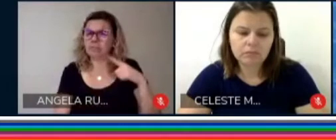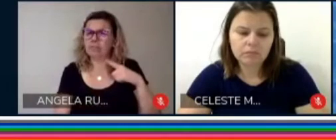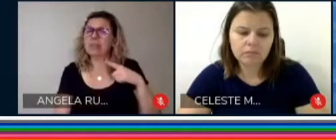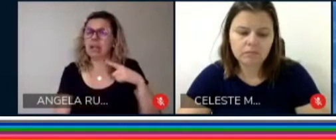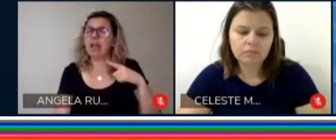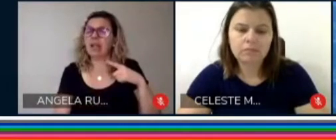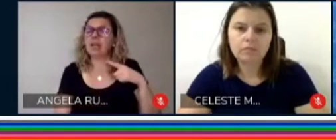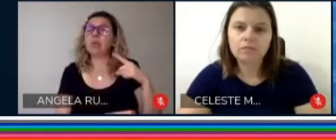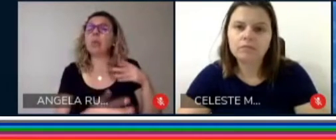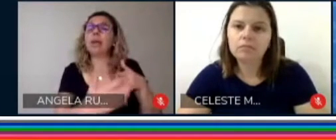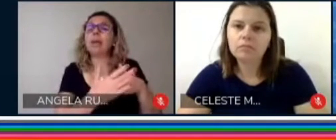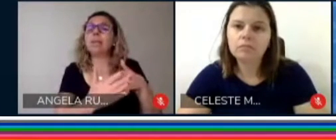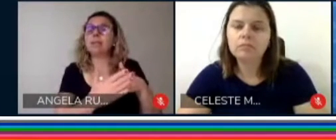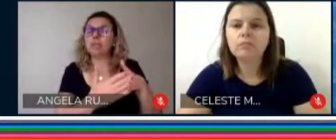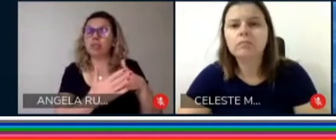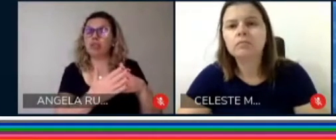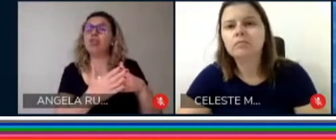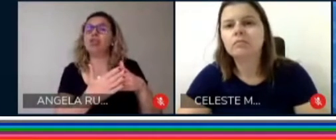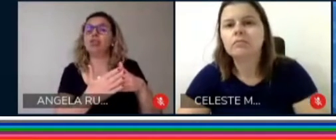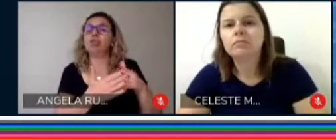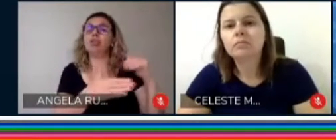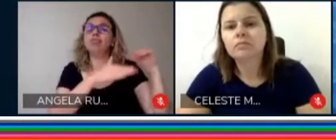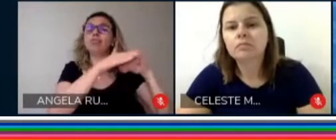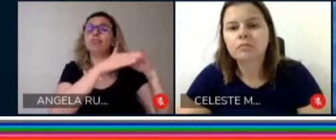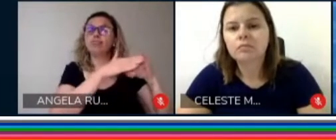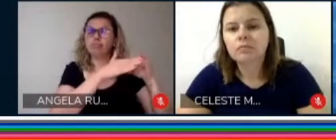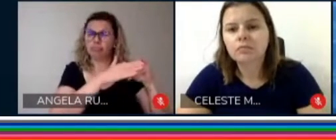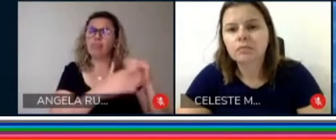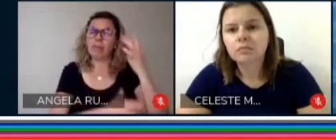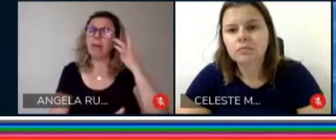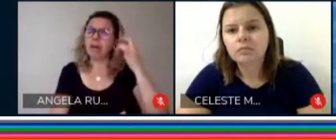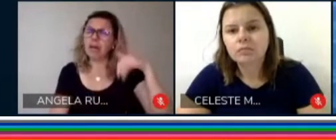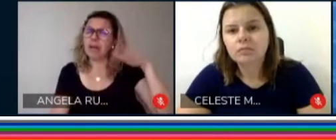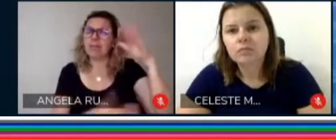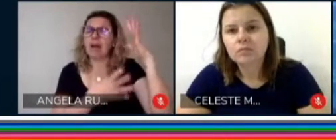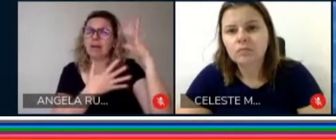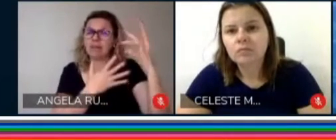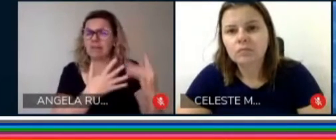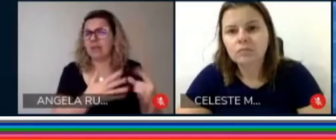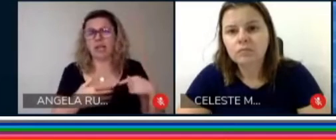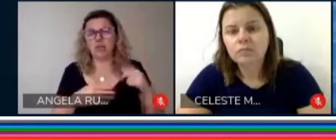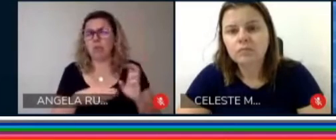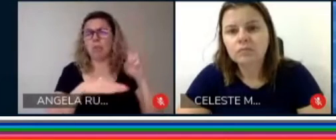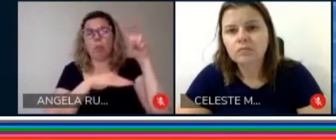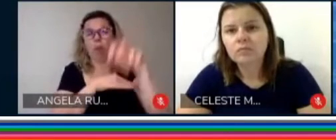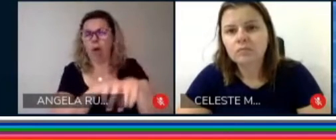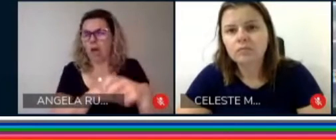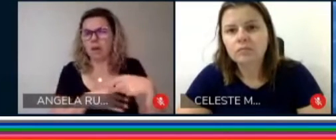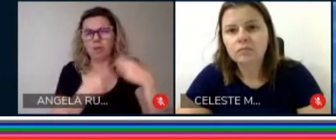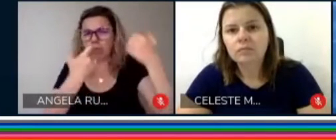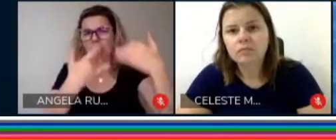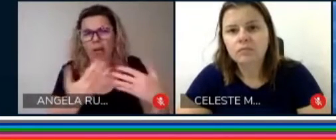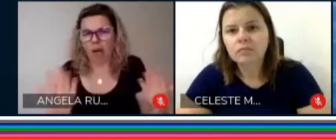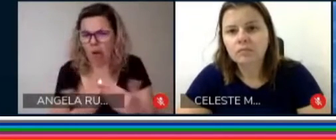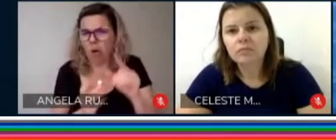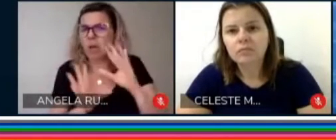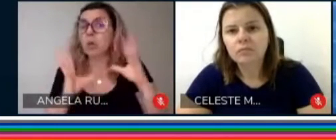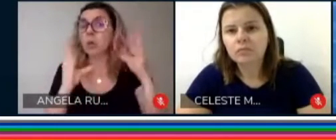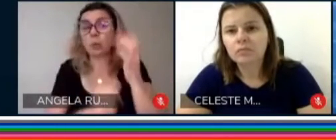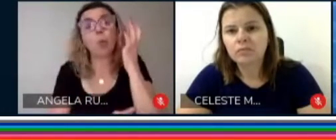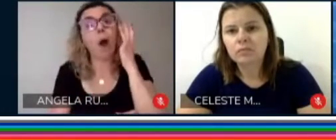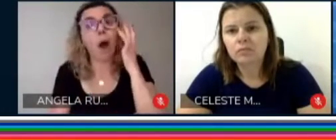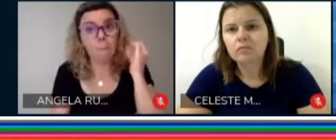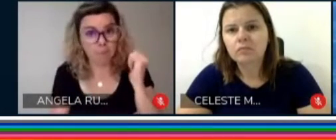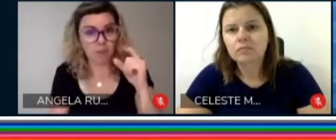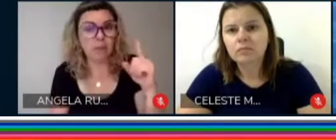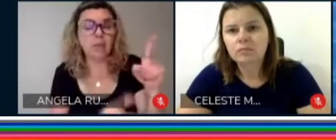X de armazenamento que pode ser ampliado, né? Ela vai falar sobre tudo isso aqui, eu acho que eu vou passar, né, porque eu não vou